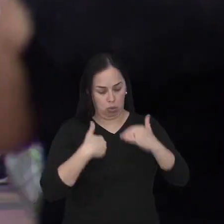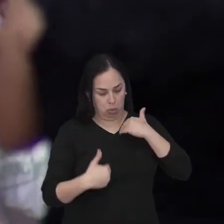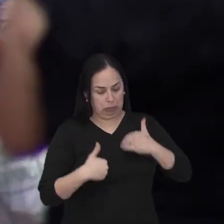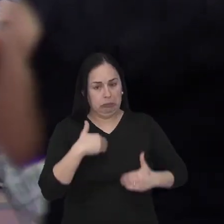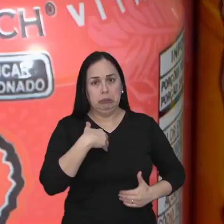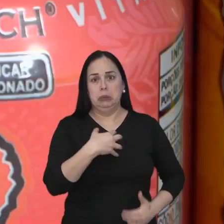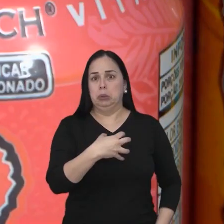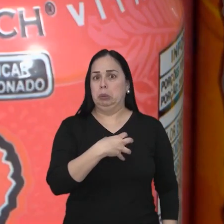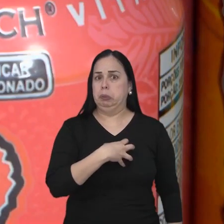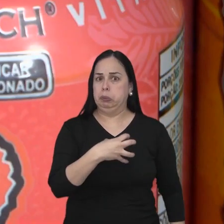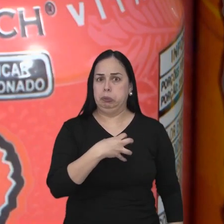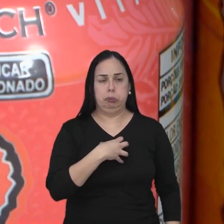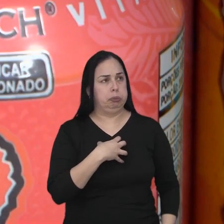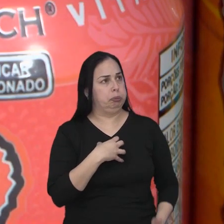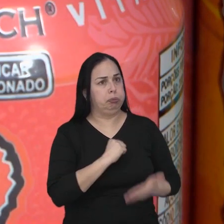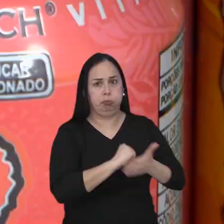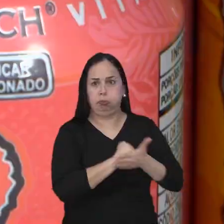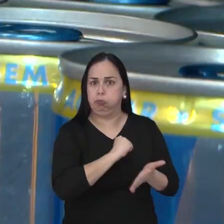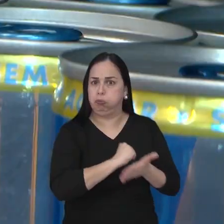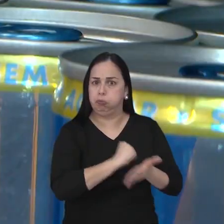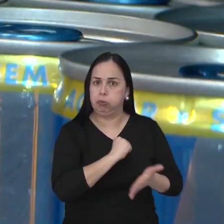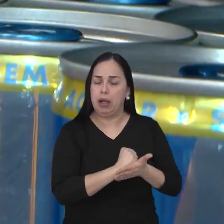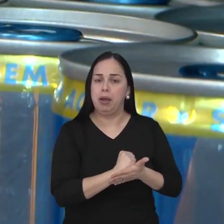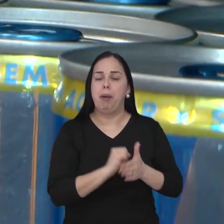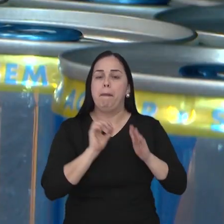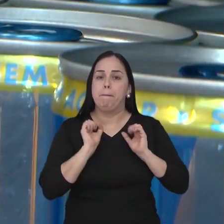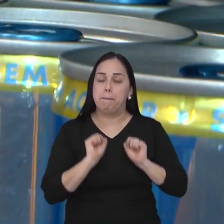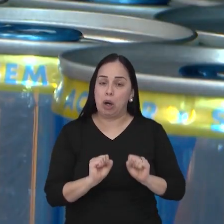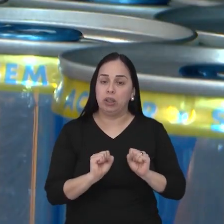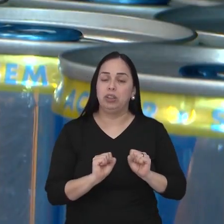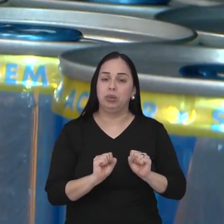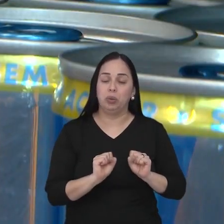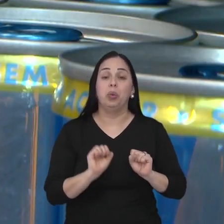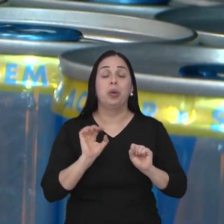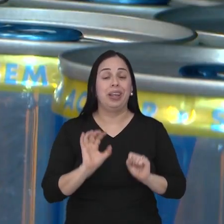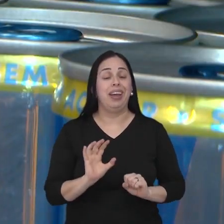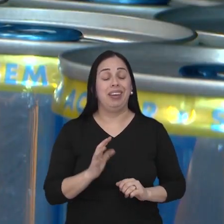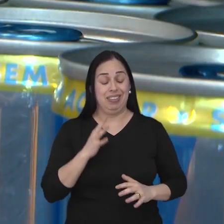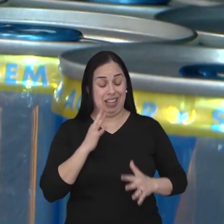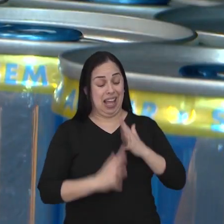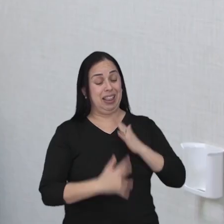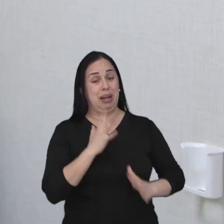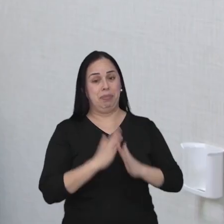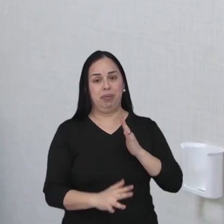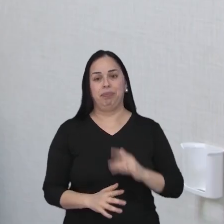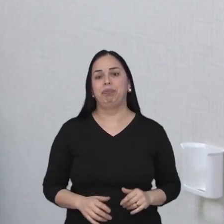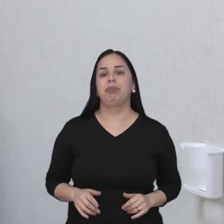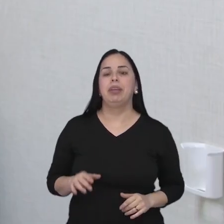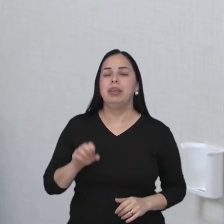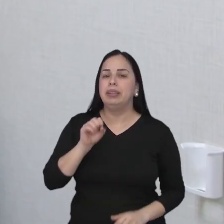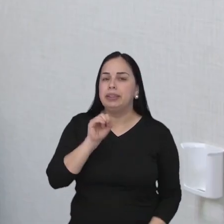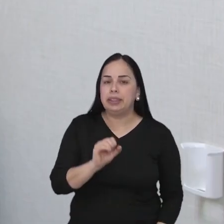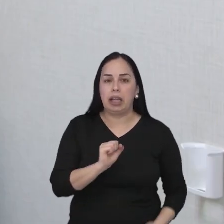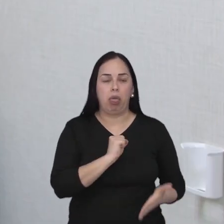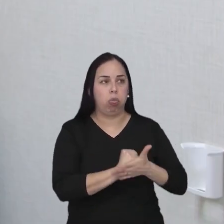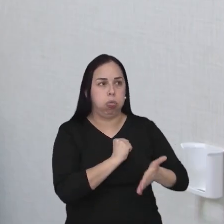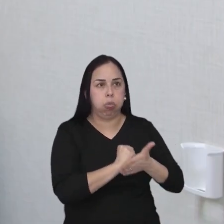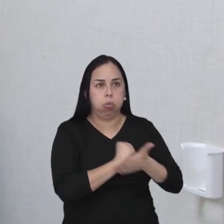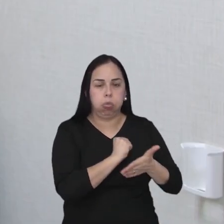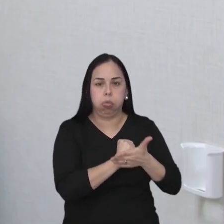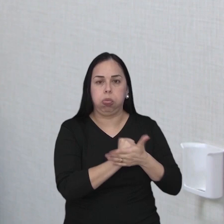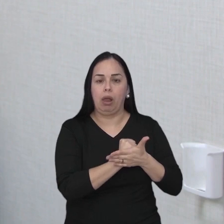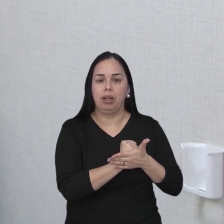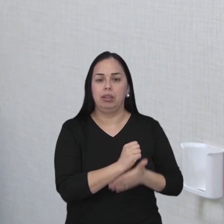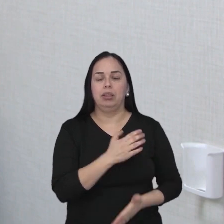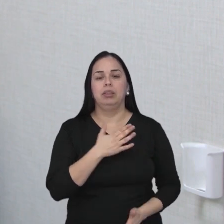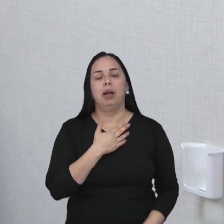alguns sintomas após o consumo de energético, que podem ser sinais de que algo está errado. Se você está tendo palpitação, foi